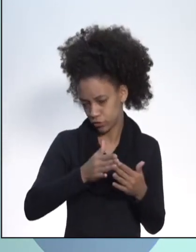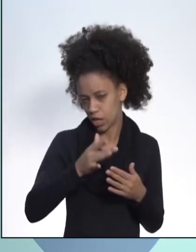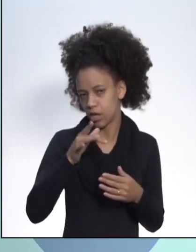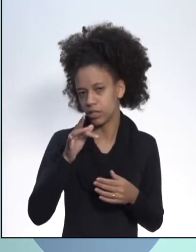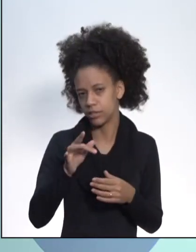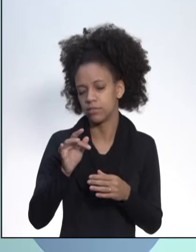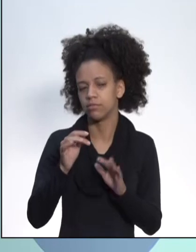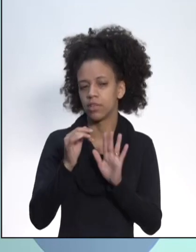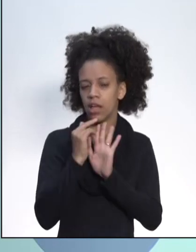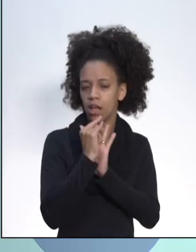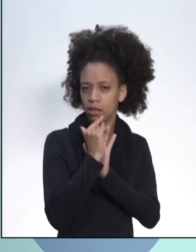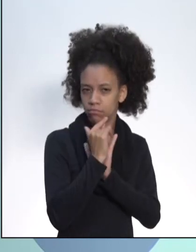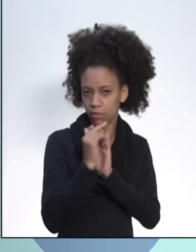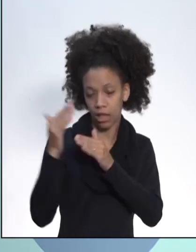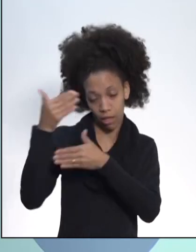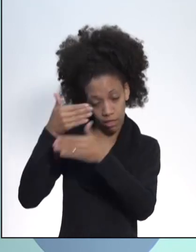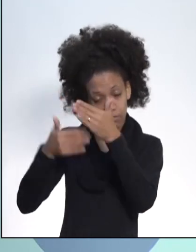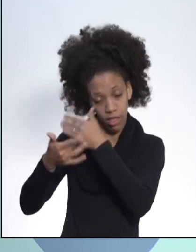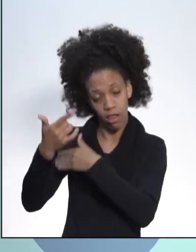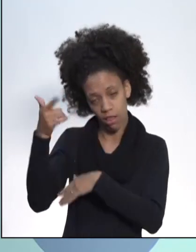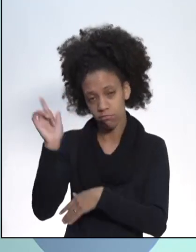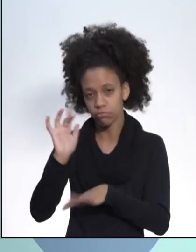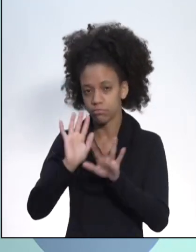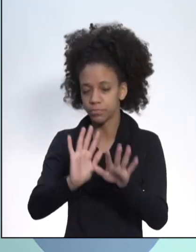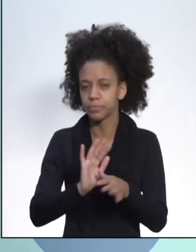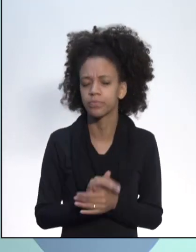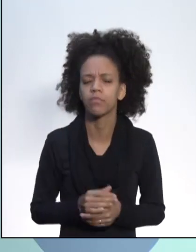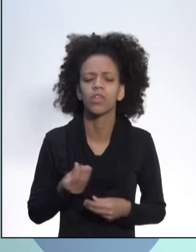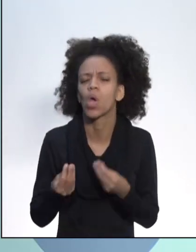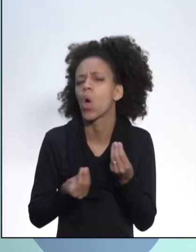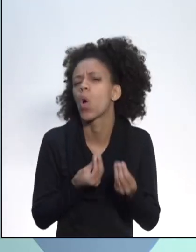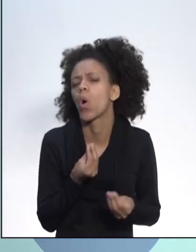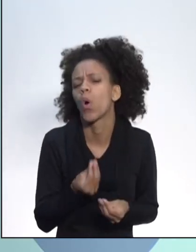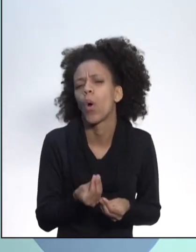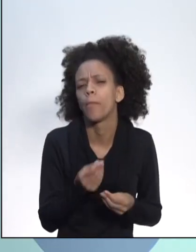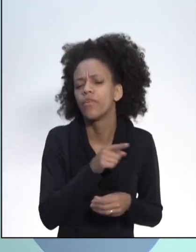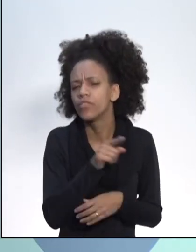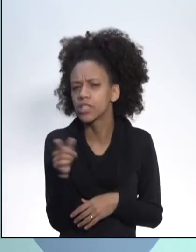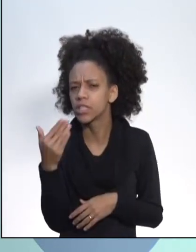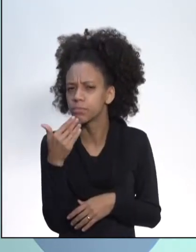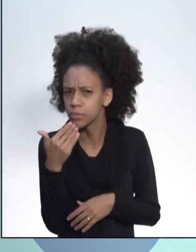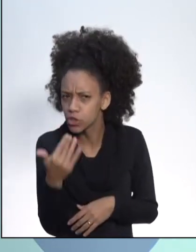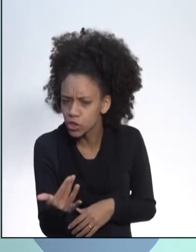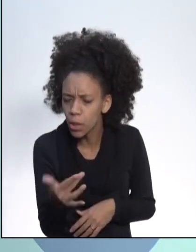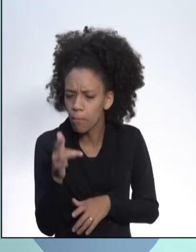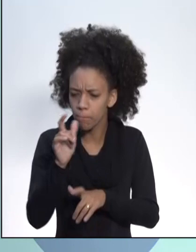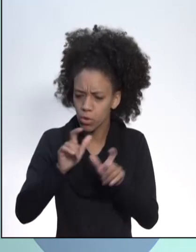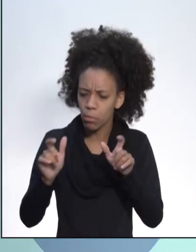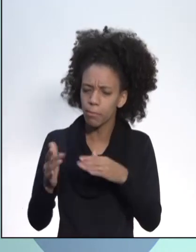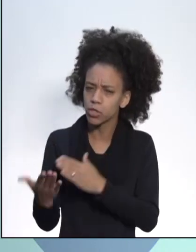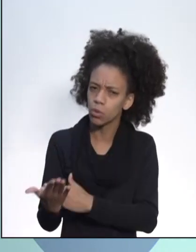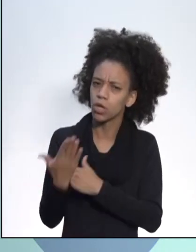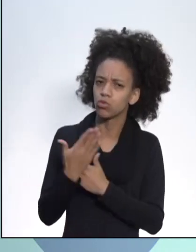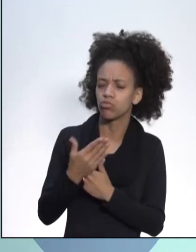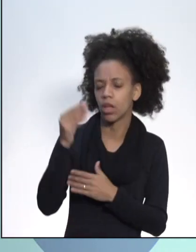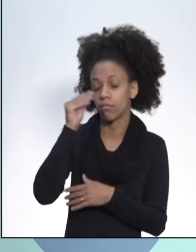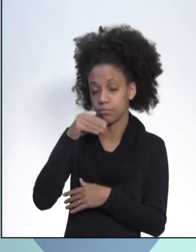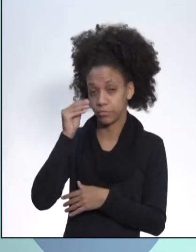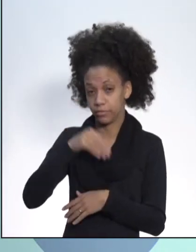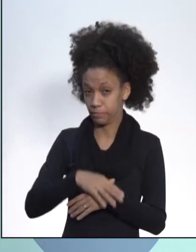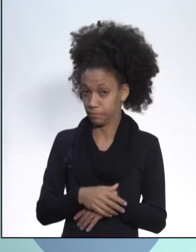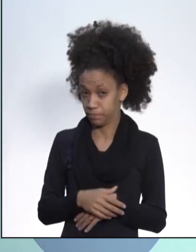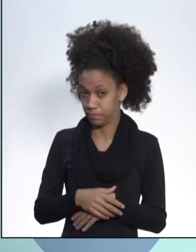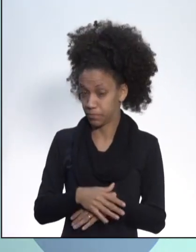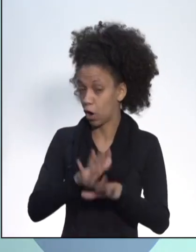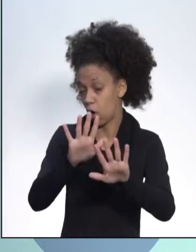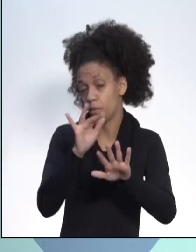gente colocou na tela anteriormente. Como que vocês podem pedir para uma pessoa ajudar a trabalhar essa fragilidade?